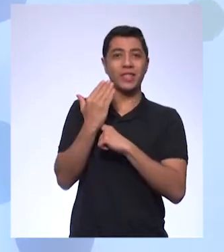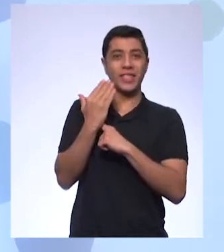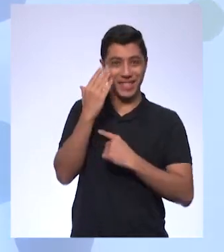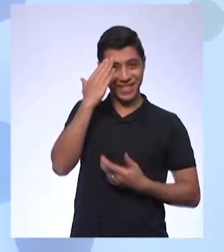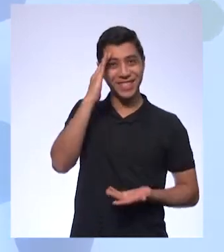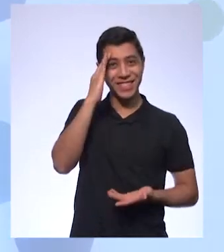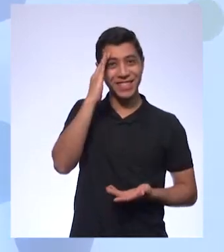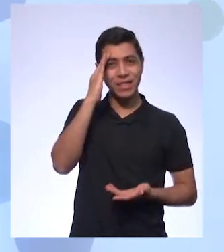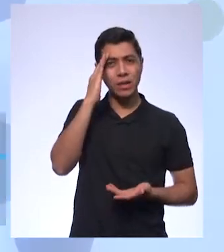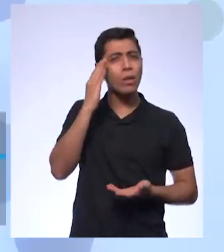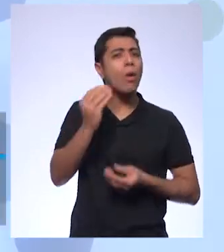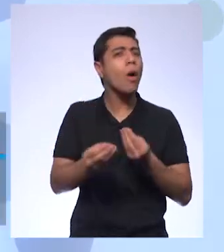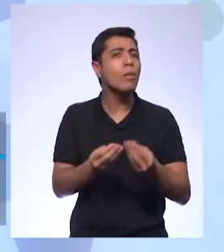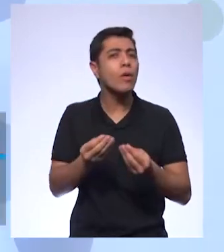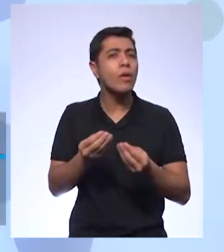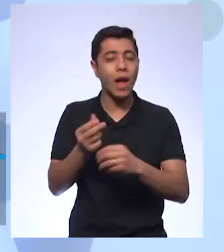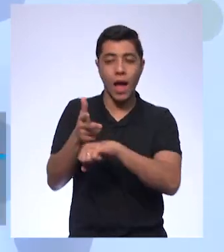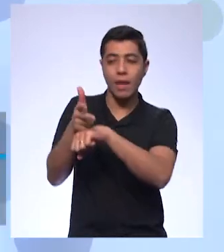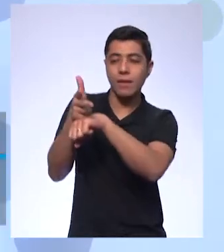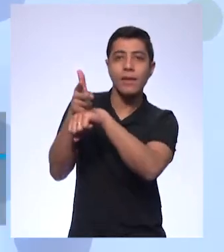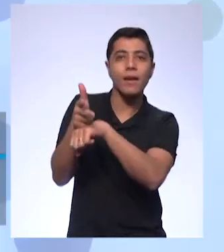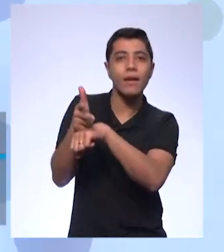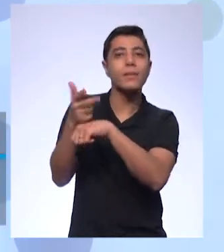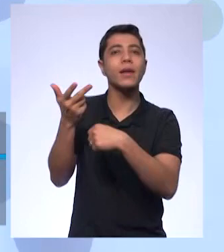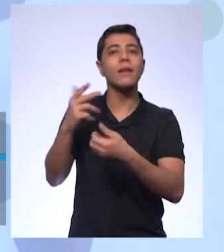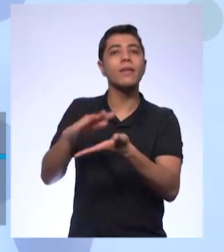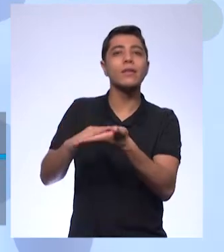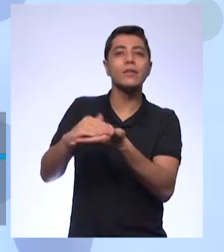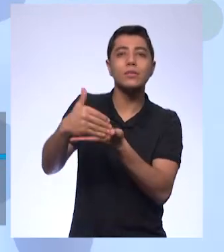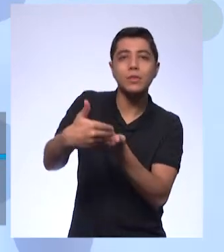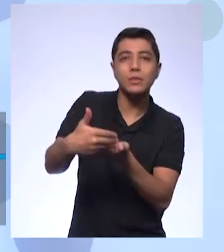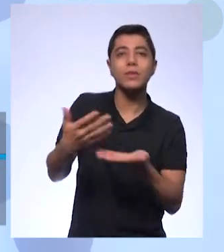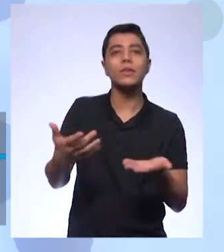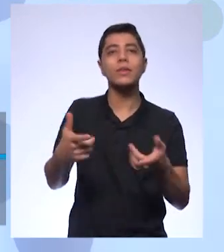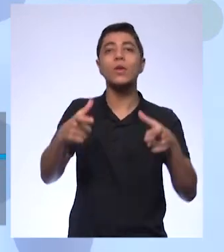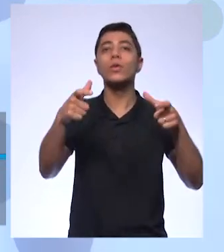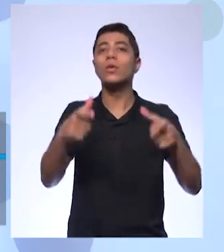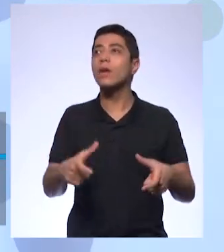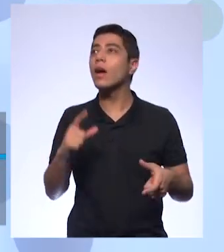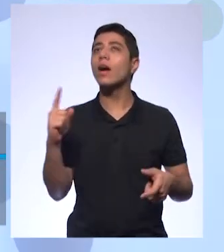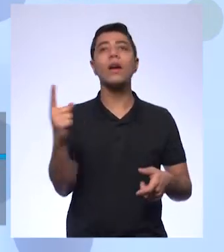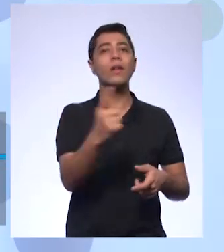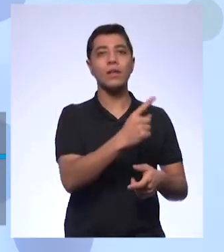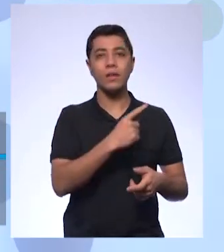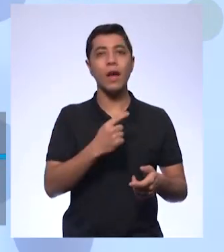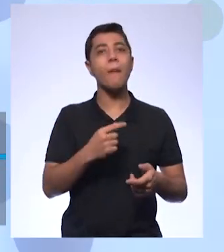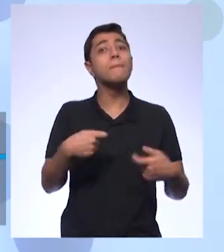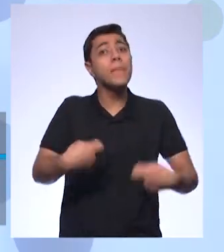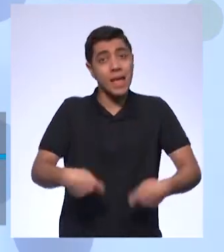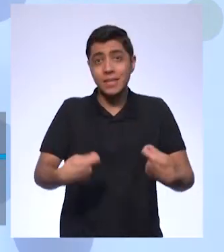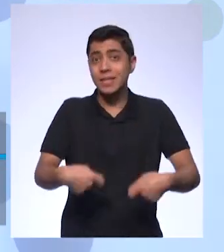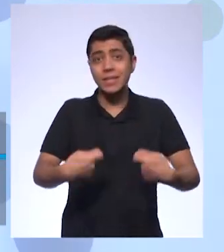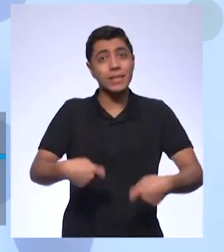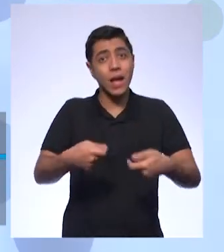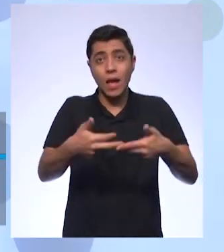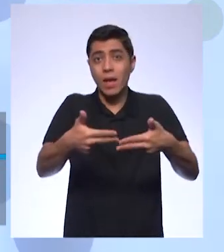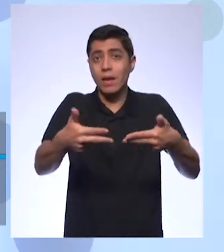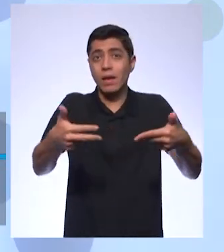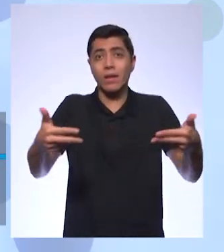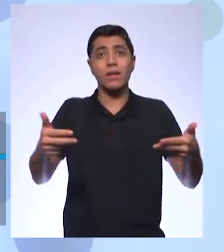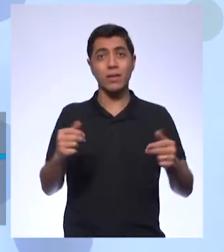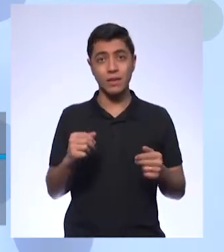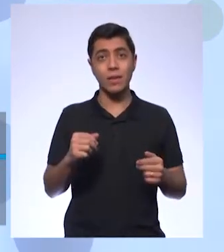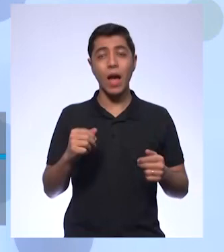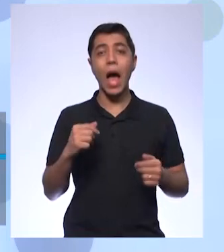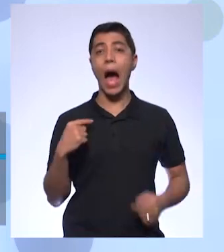necessários recursos, né? A câmera, tudo isso que eu citei para vocês, o próprio estúdio, né? A gente, enquanto professor, nós